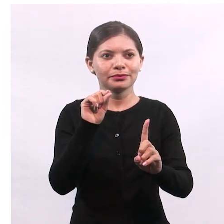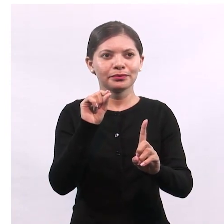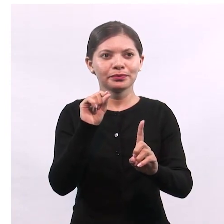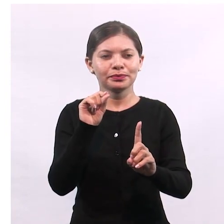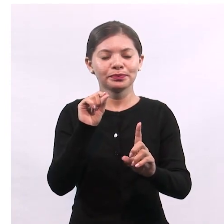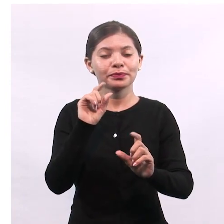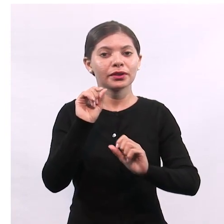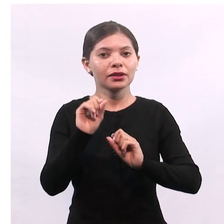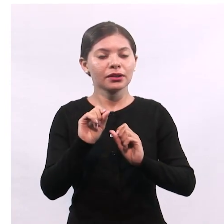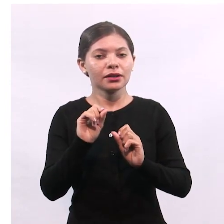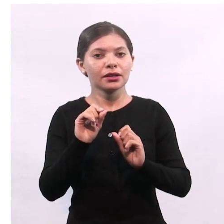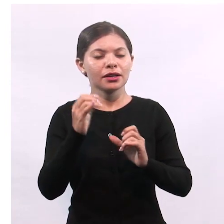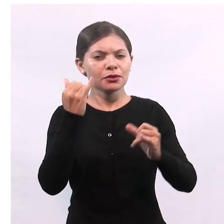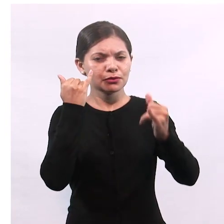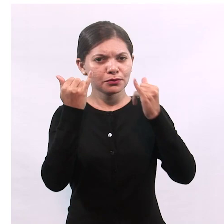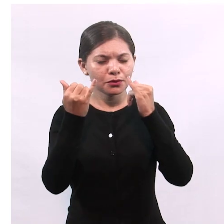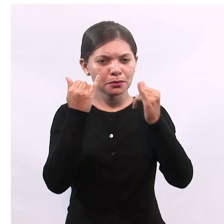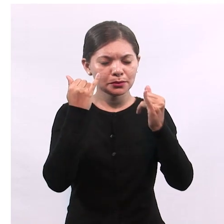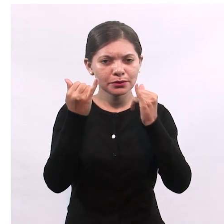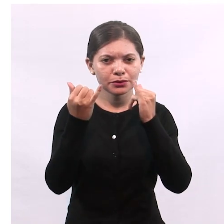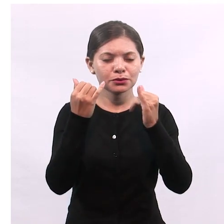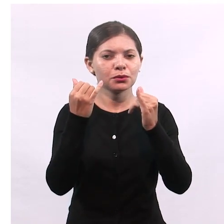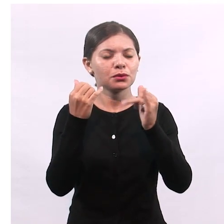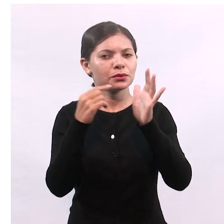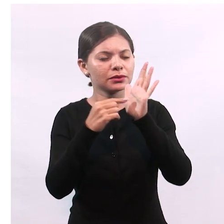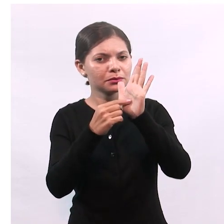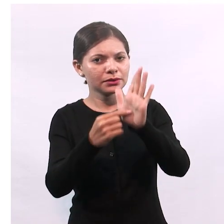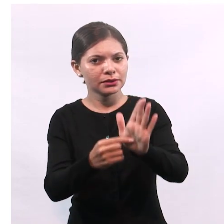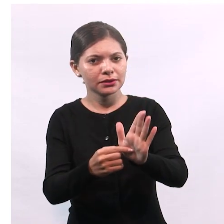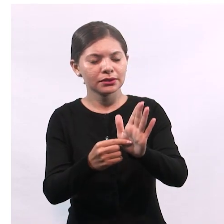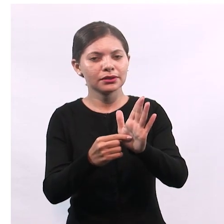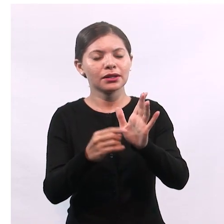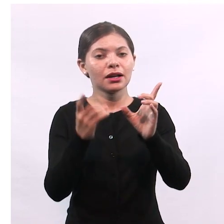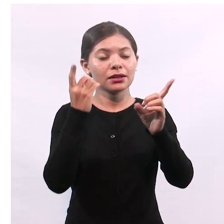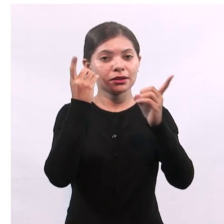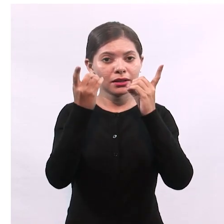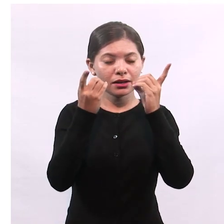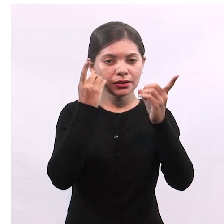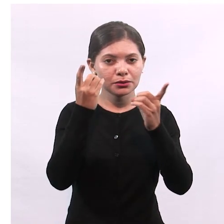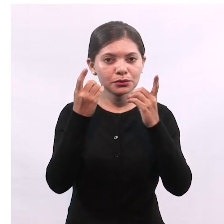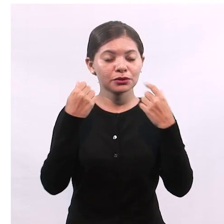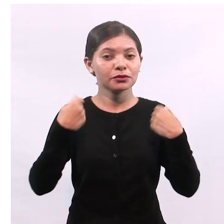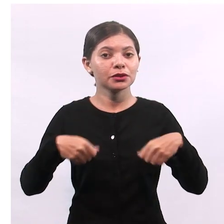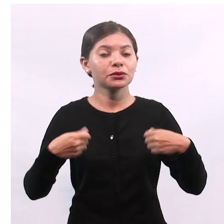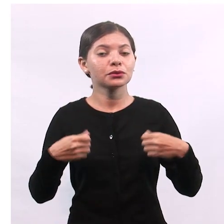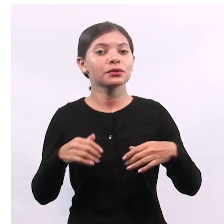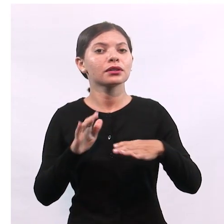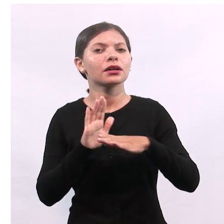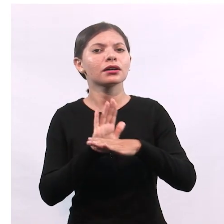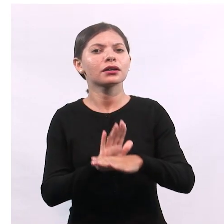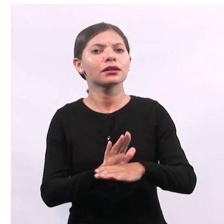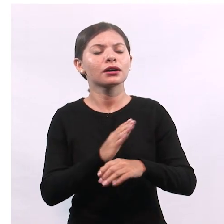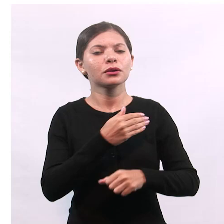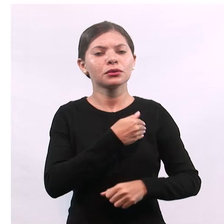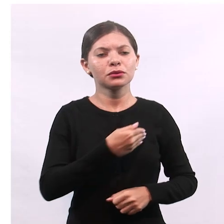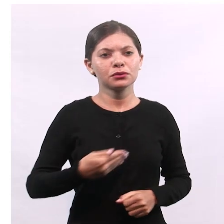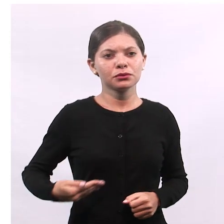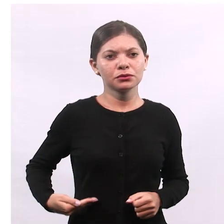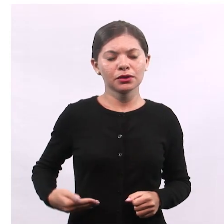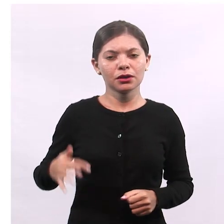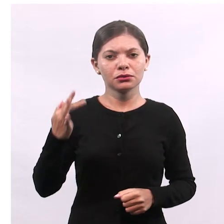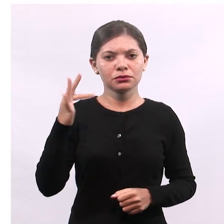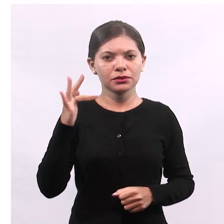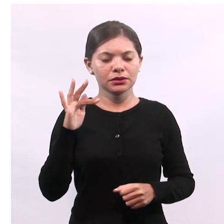trazer informações apresentar informações que vai permitir tanto o governo seja nível federal estadual e municipal